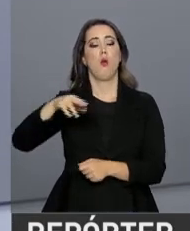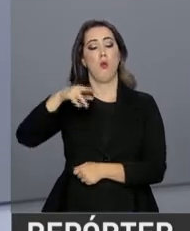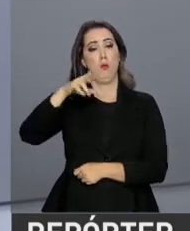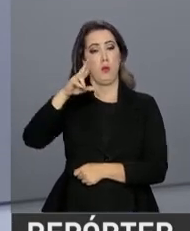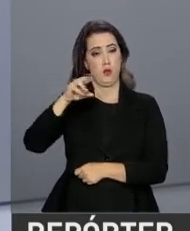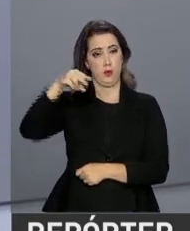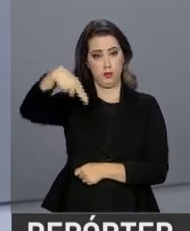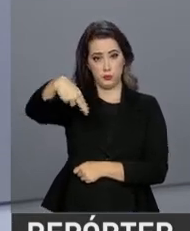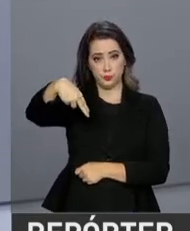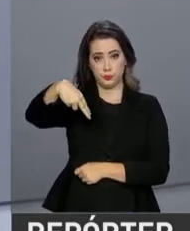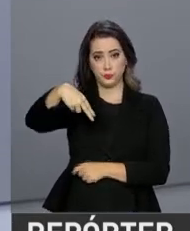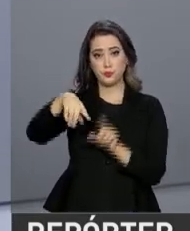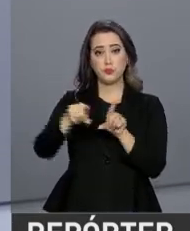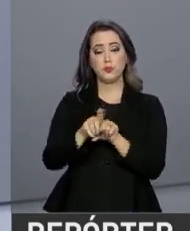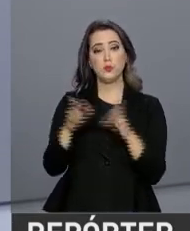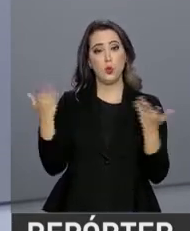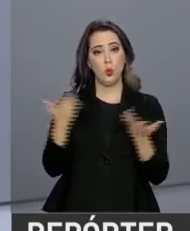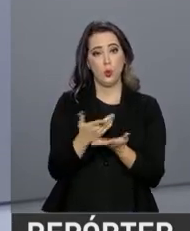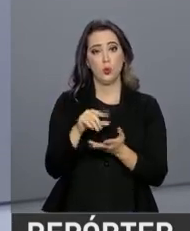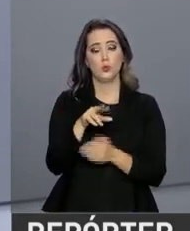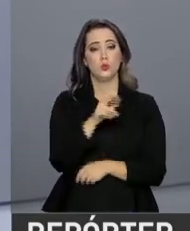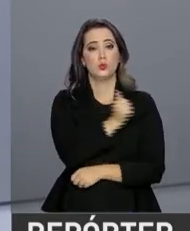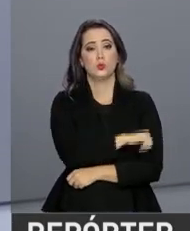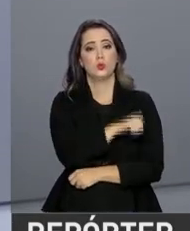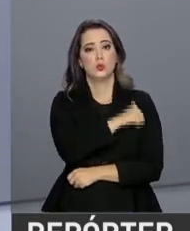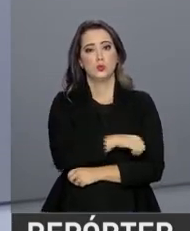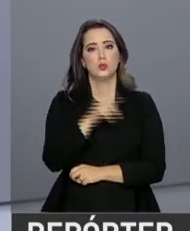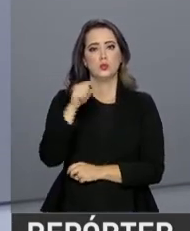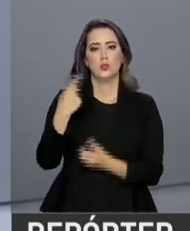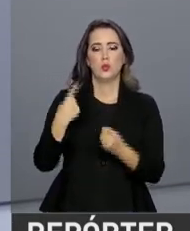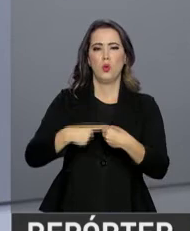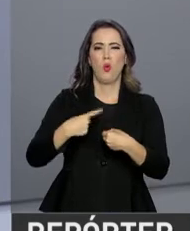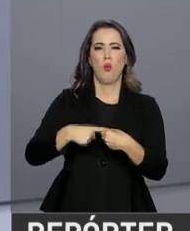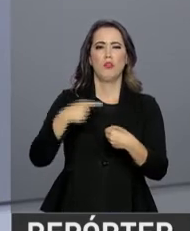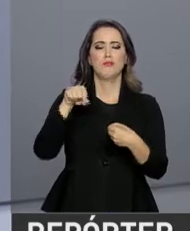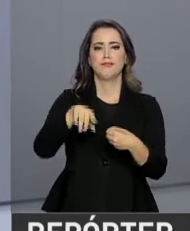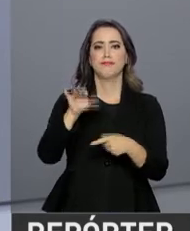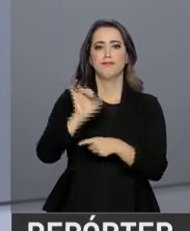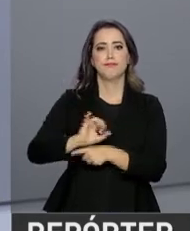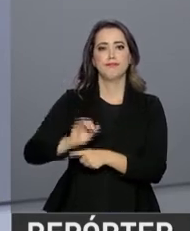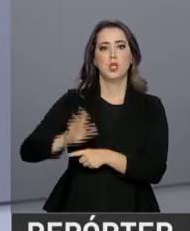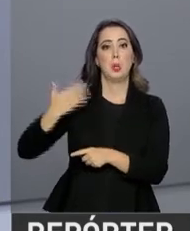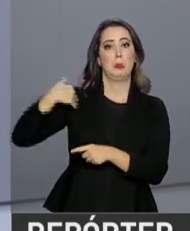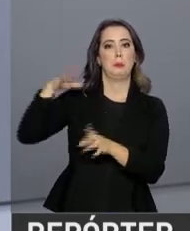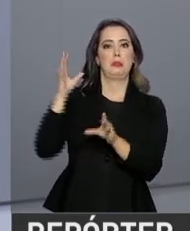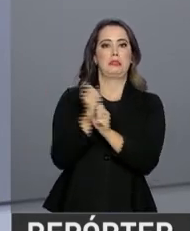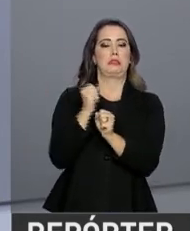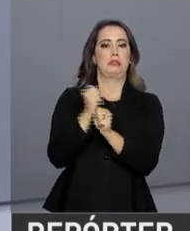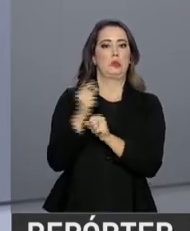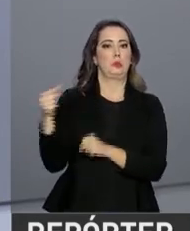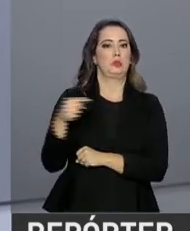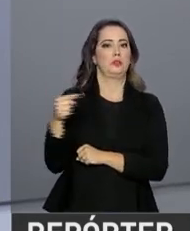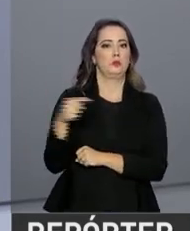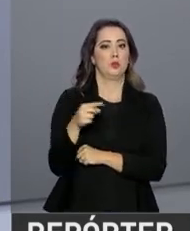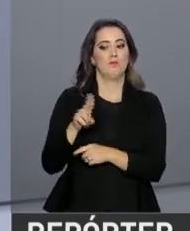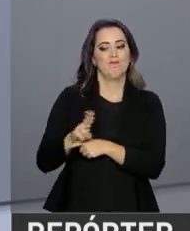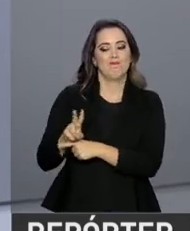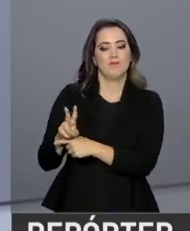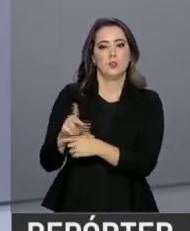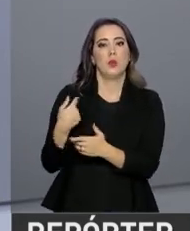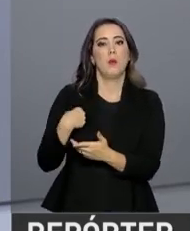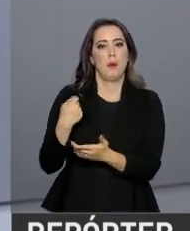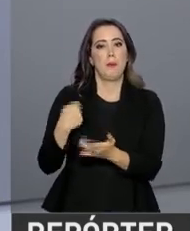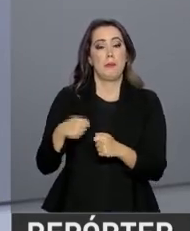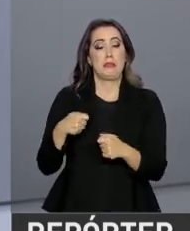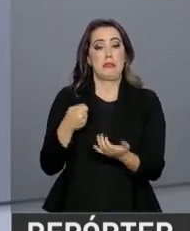grande do norte atualmente o rio de janeiro é a unidade da federação com maior saldo devedor de empréstimos com garantia